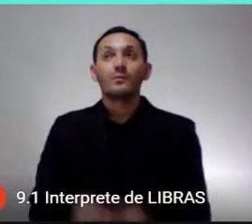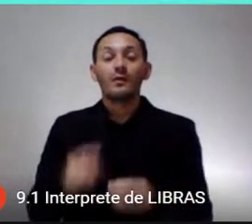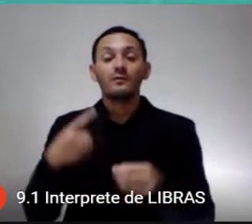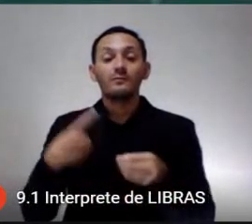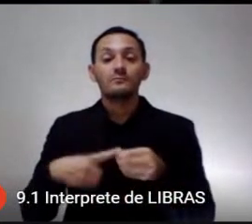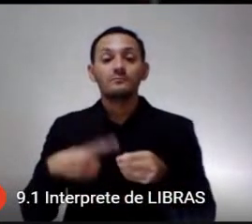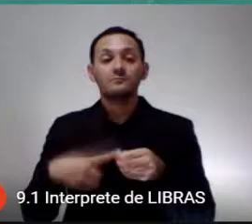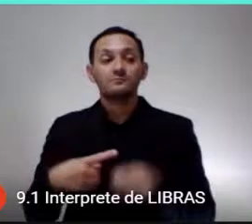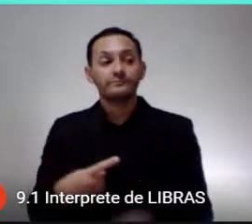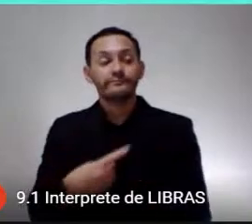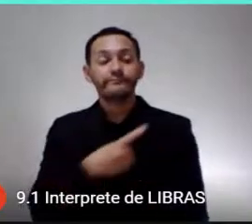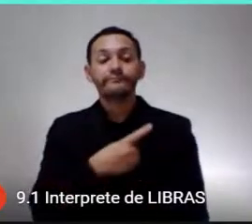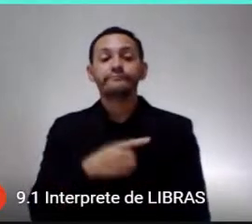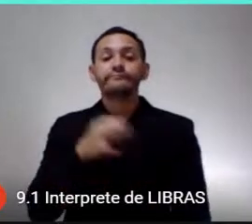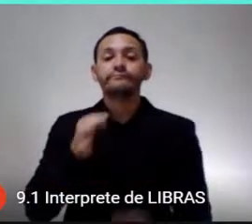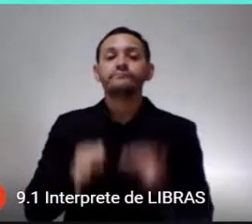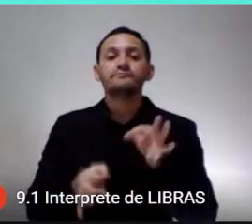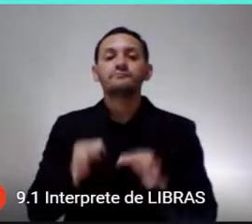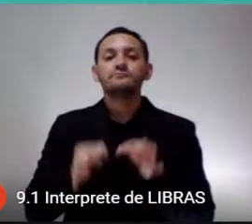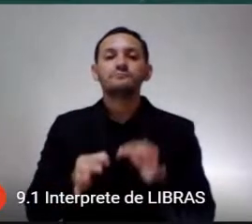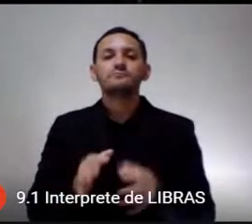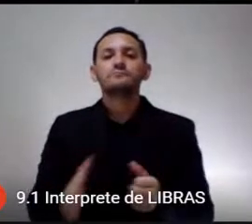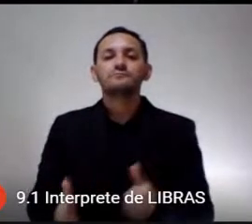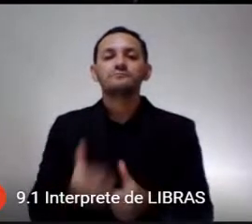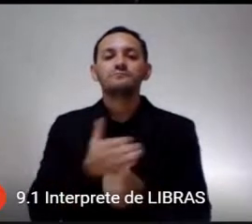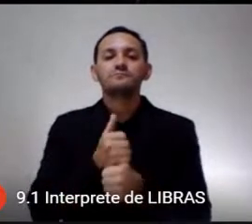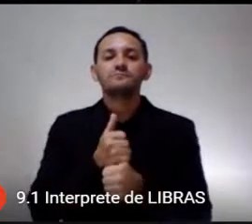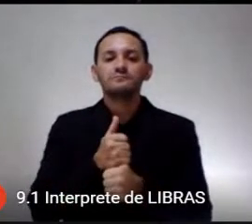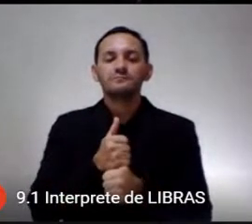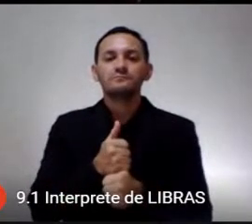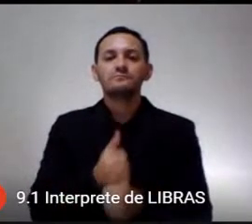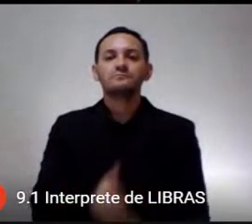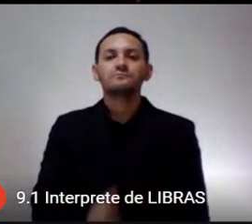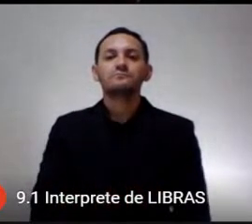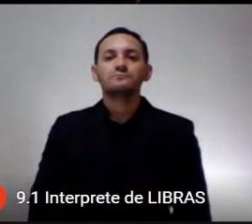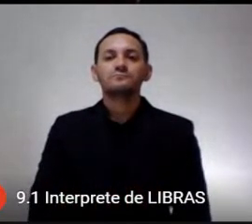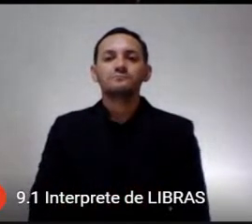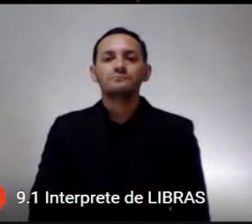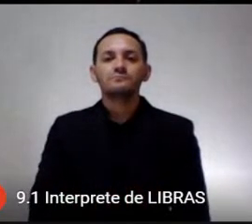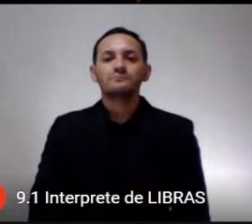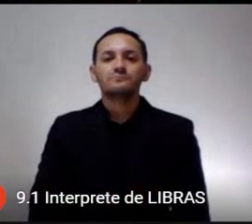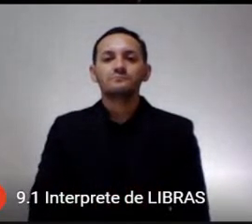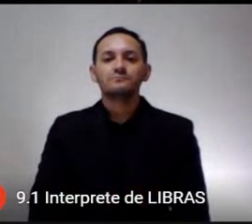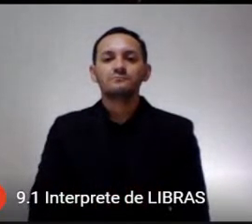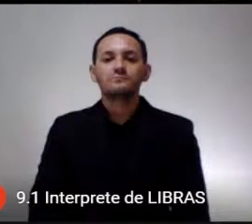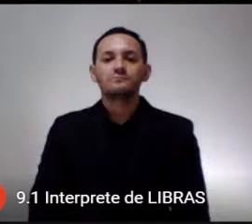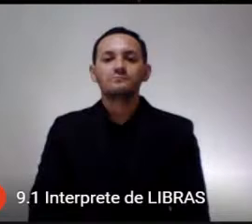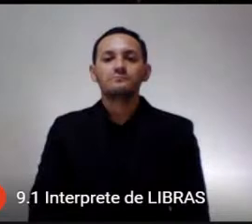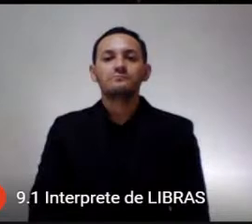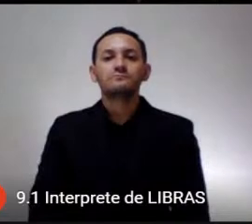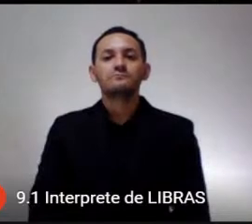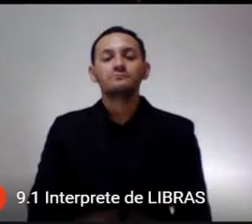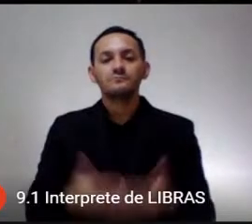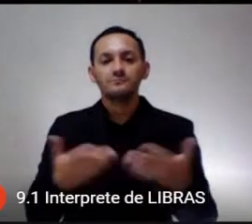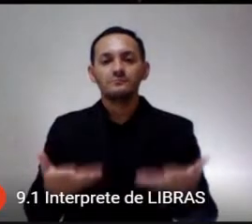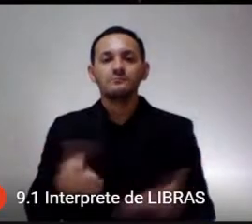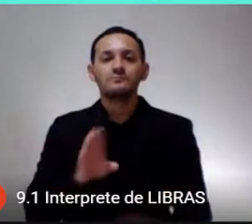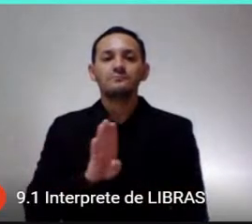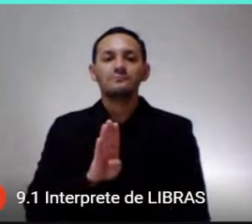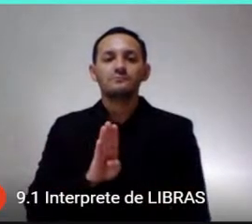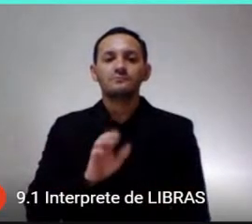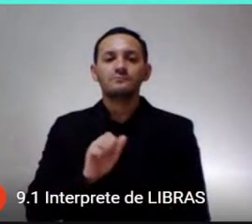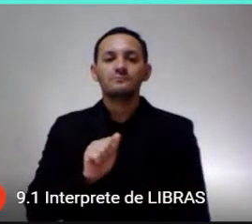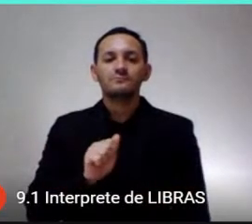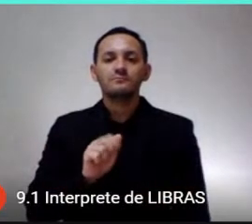Para Dianópolis. Como substituto, juiz substituto do doutor Baldur. Porque